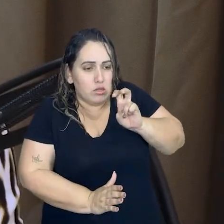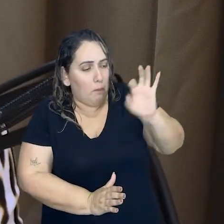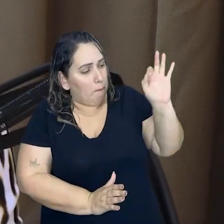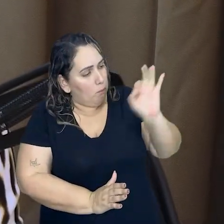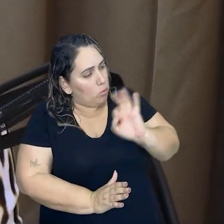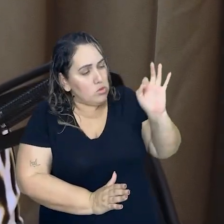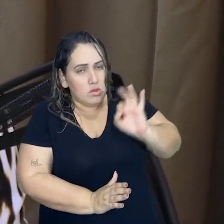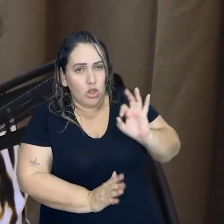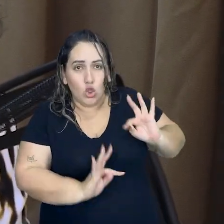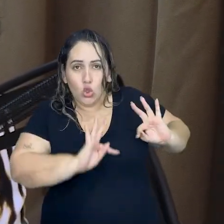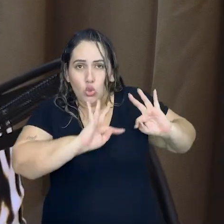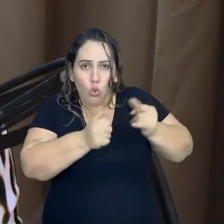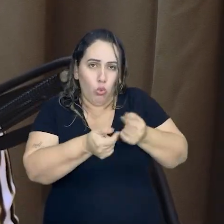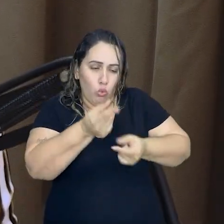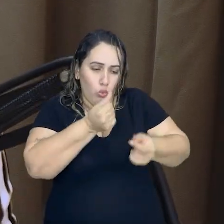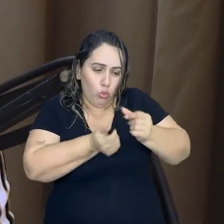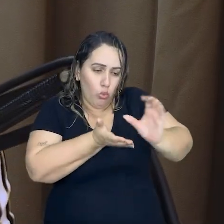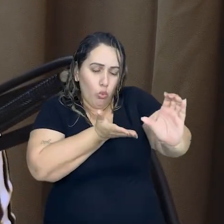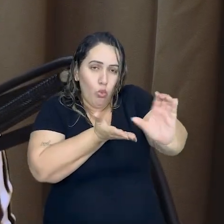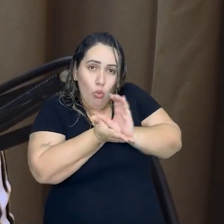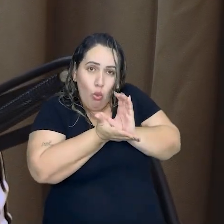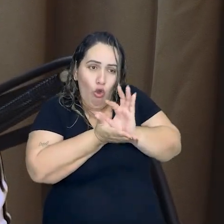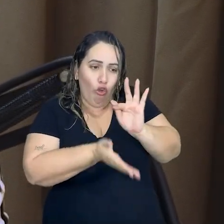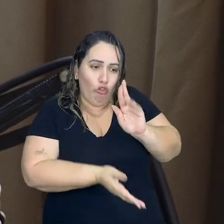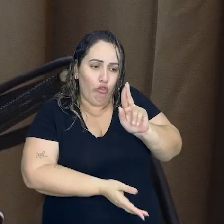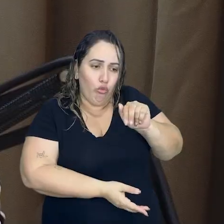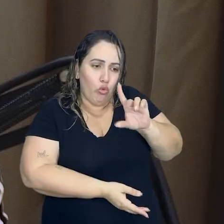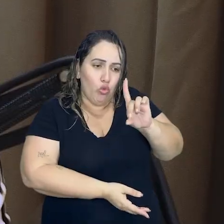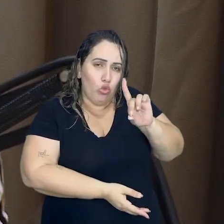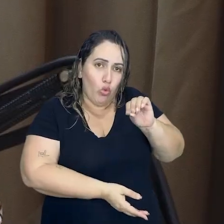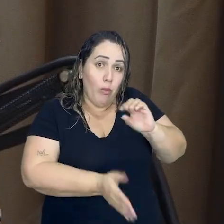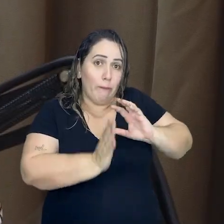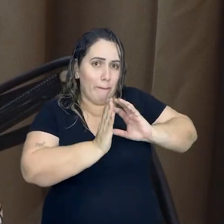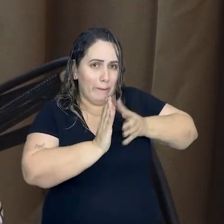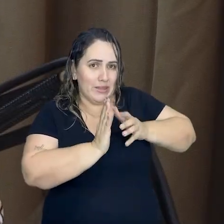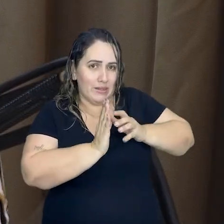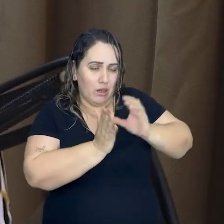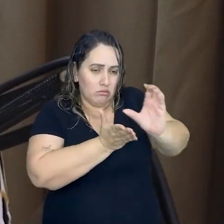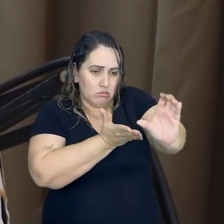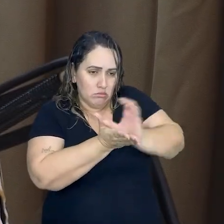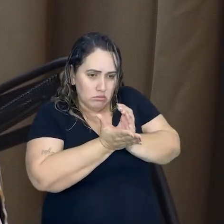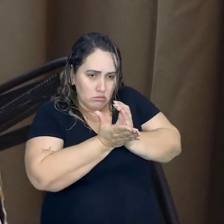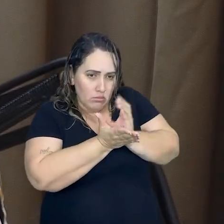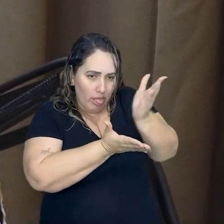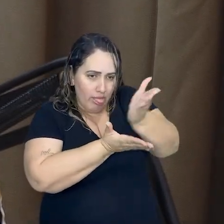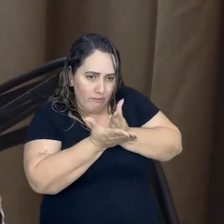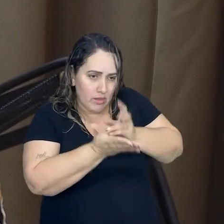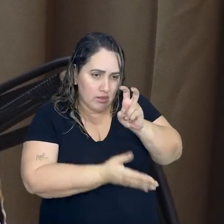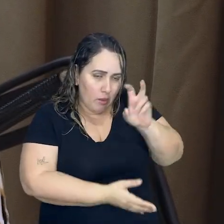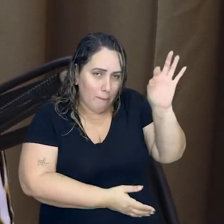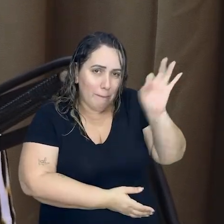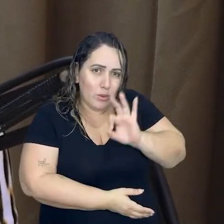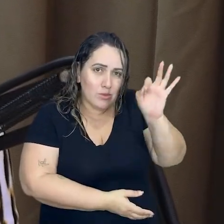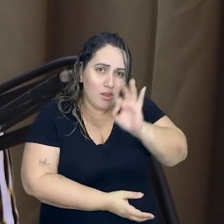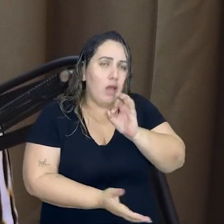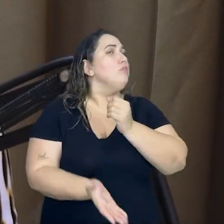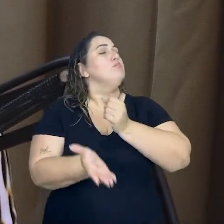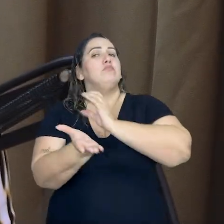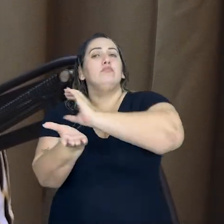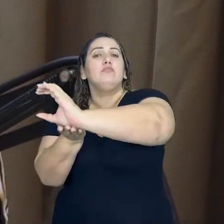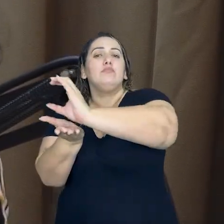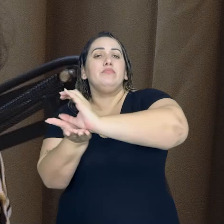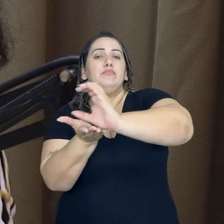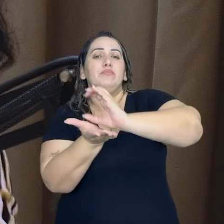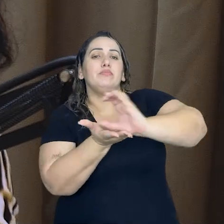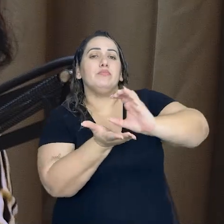partidário, porque tem o FEF, que é Fundo Especial de Financiamento de Campanha. Esse vai surgir nas